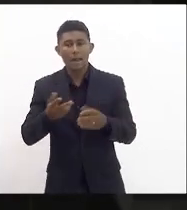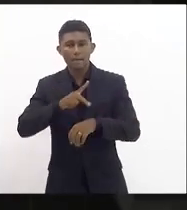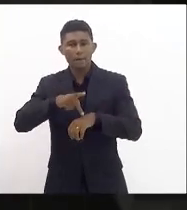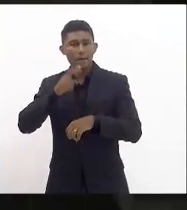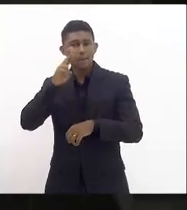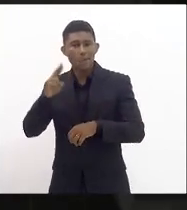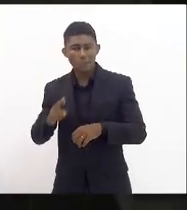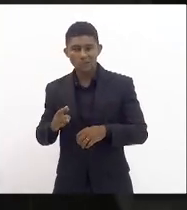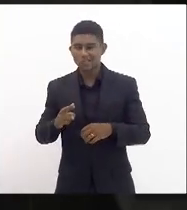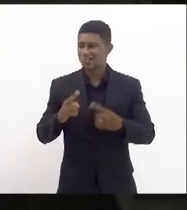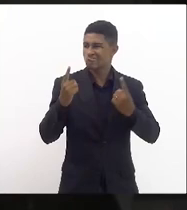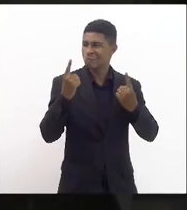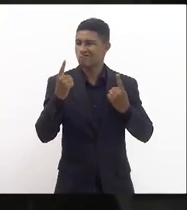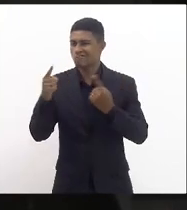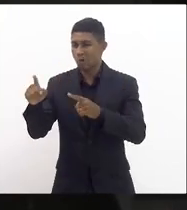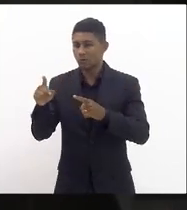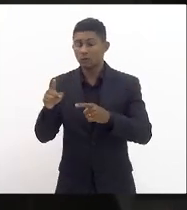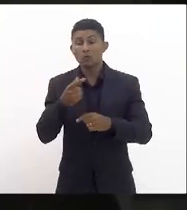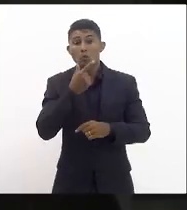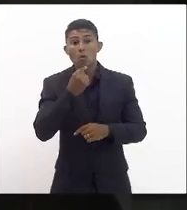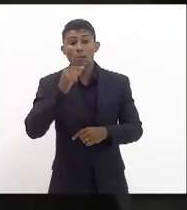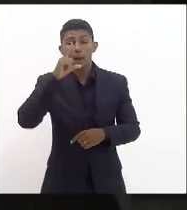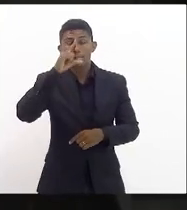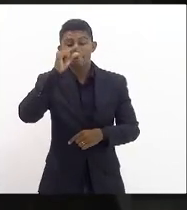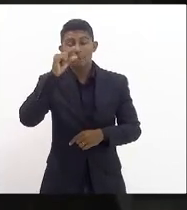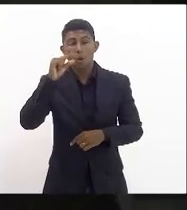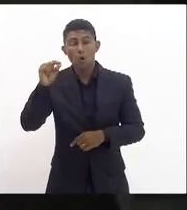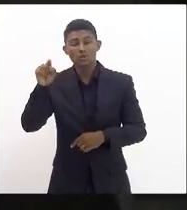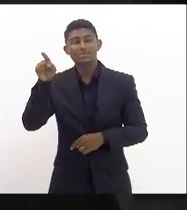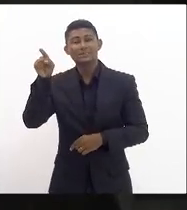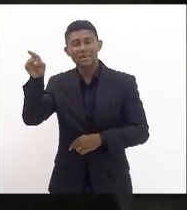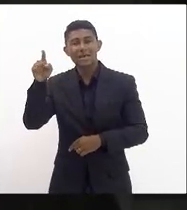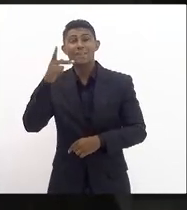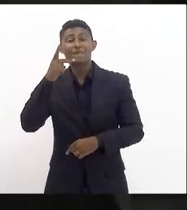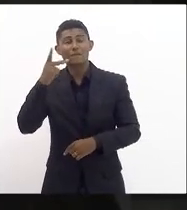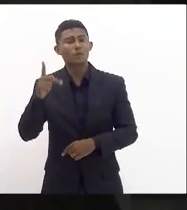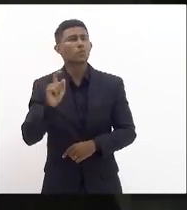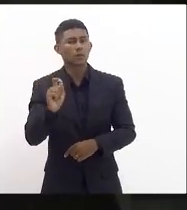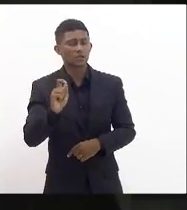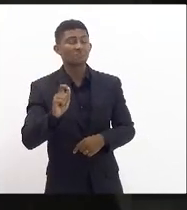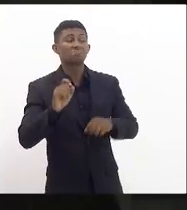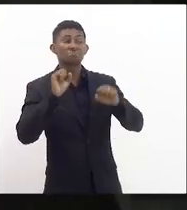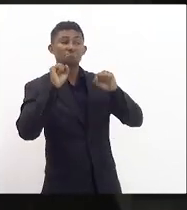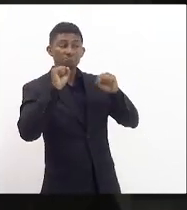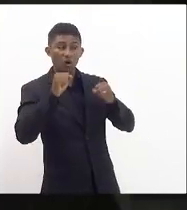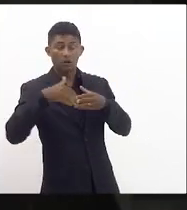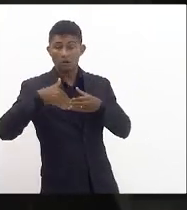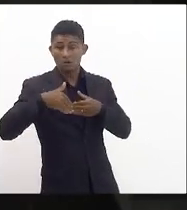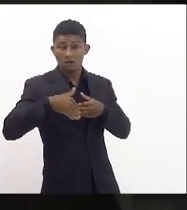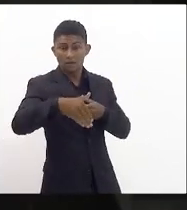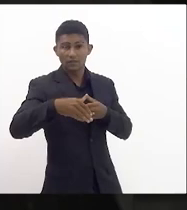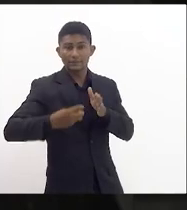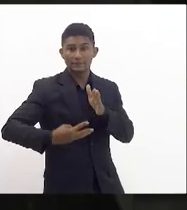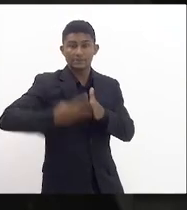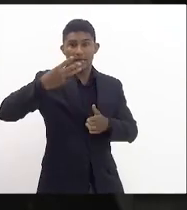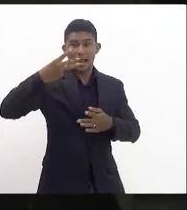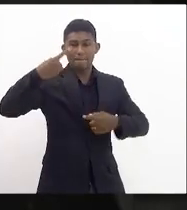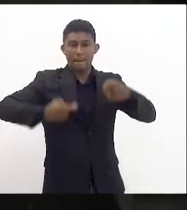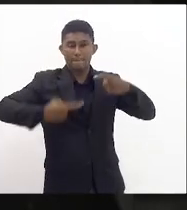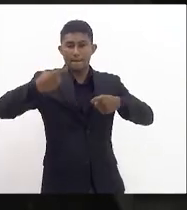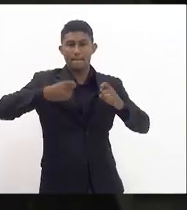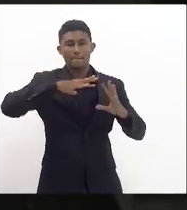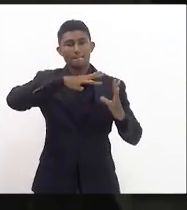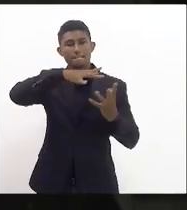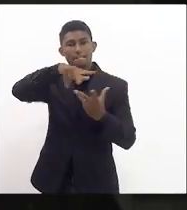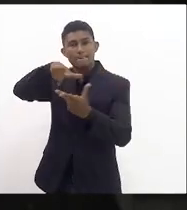isso pode ser o caminho da Terceira Guerra Mundial, onde,